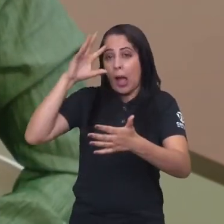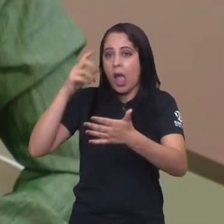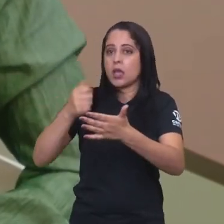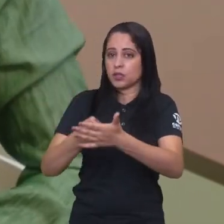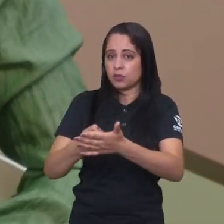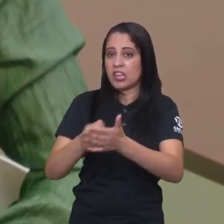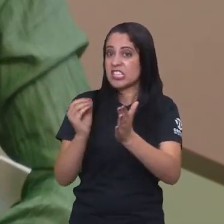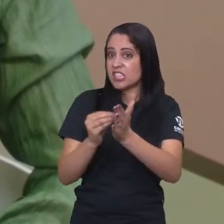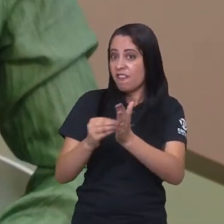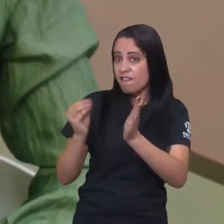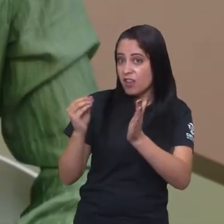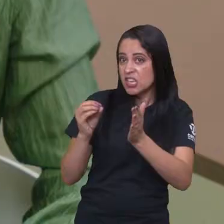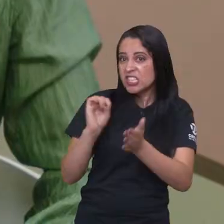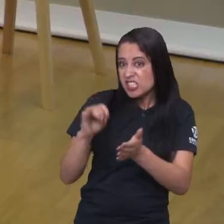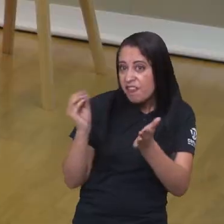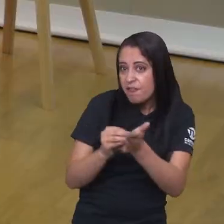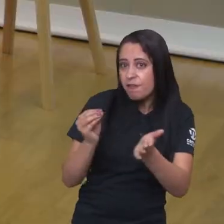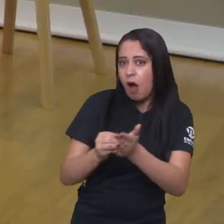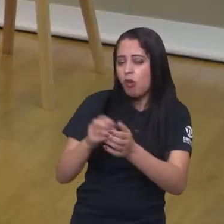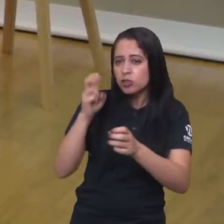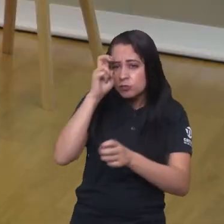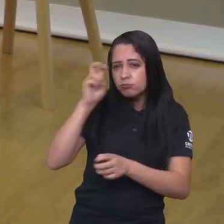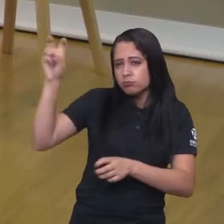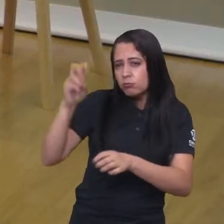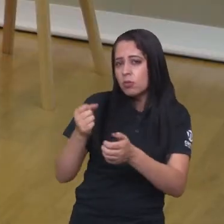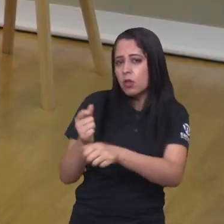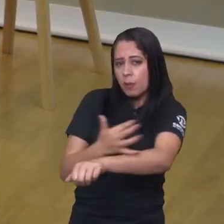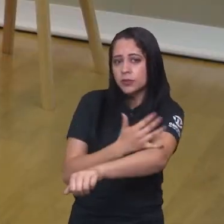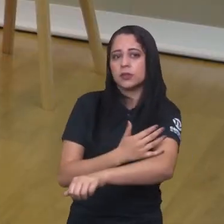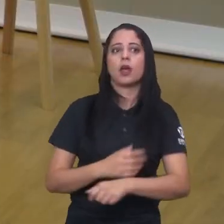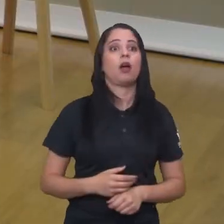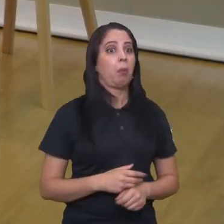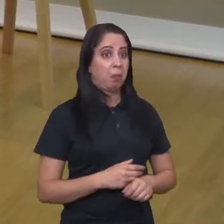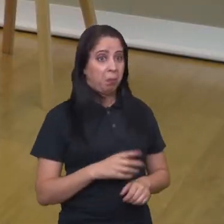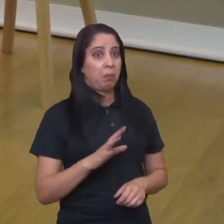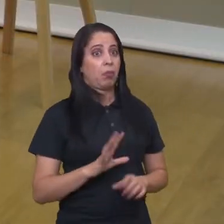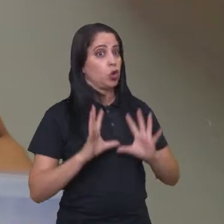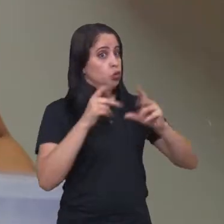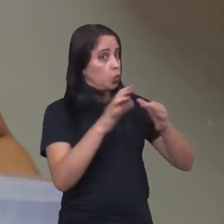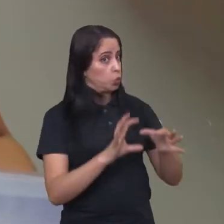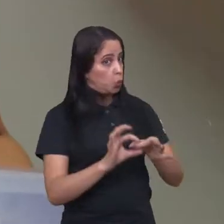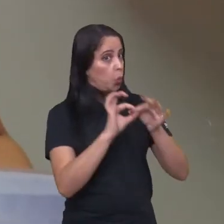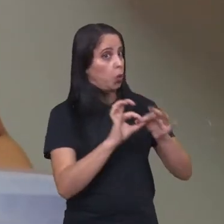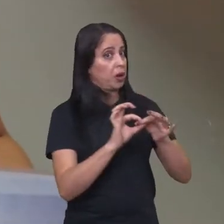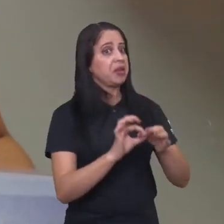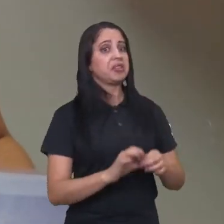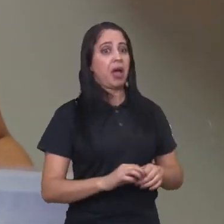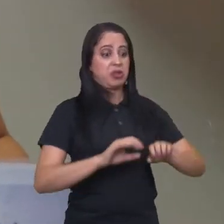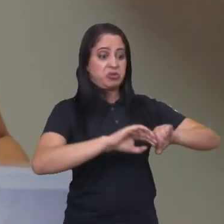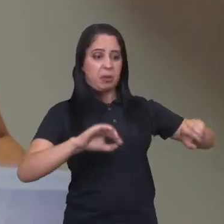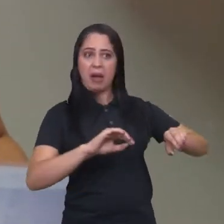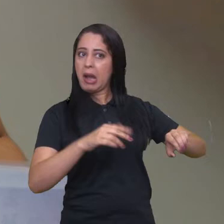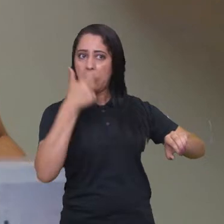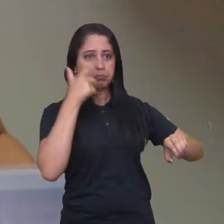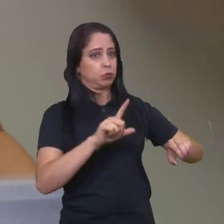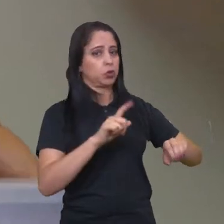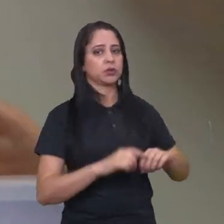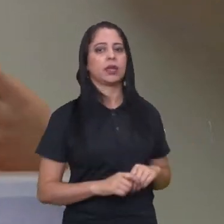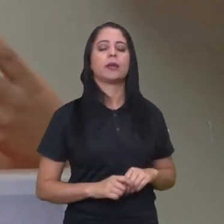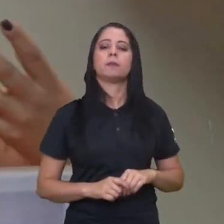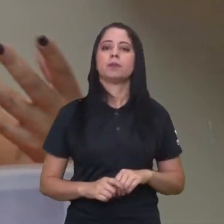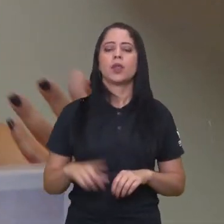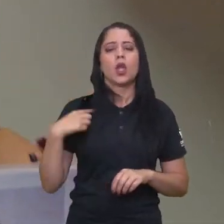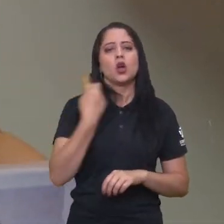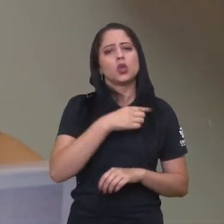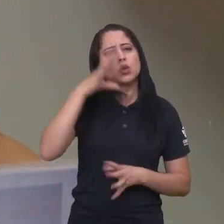de inteligência emocional com a saúde. Está tudo relacionado, não dá para separar, né? E para a gente entender bem como